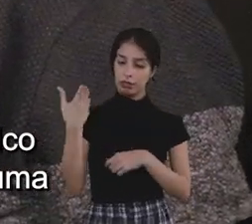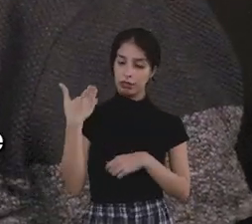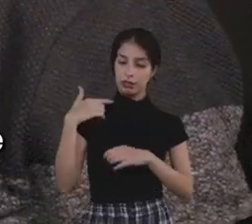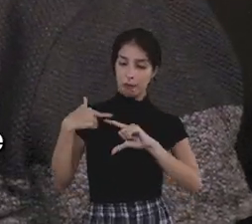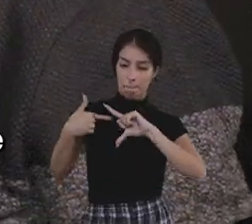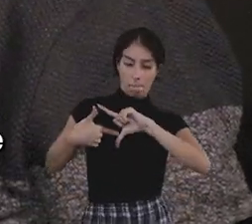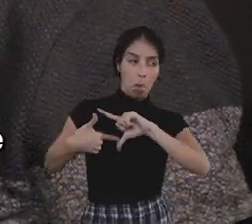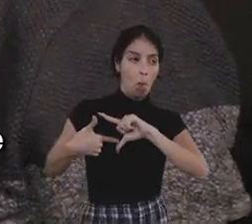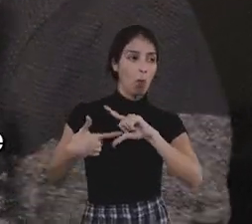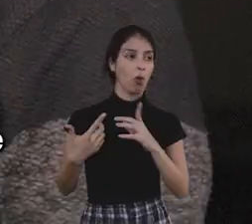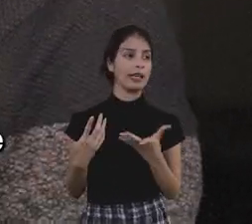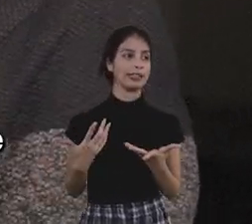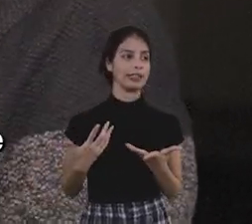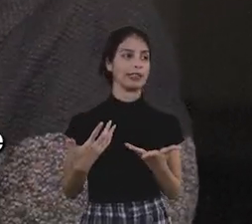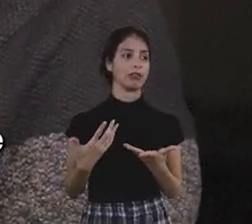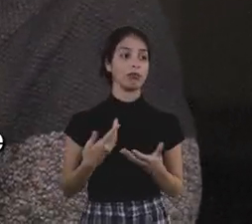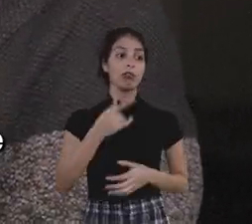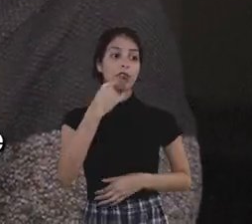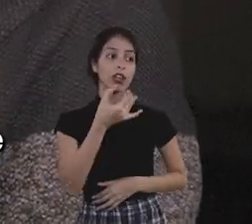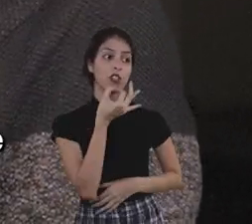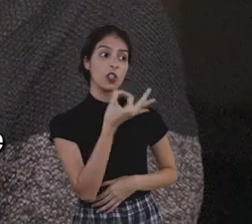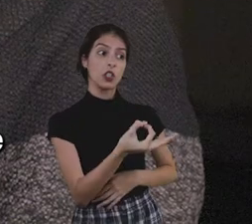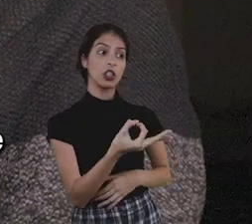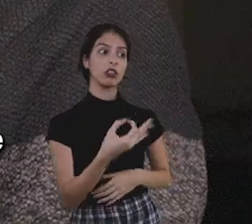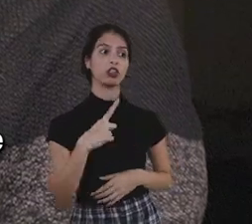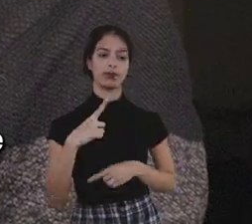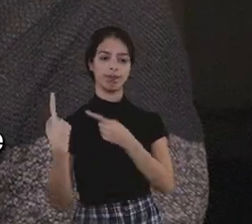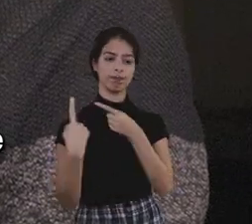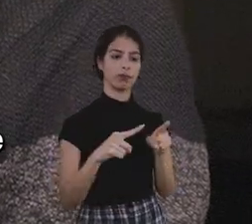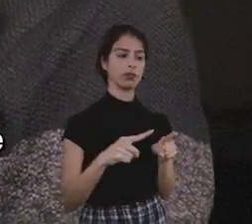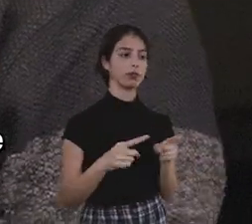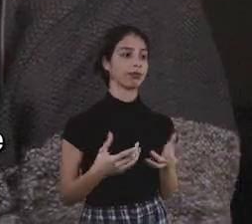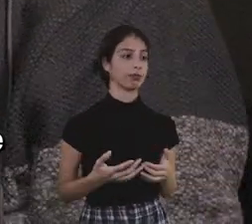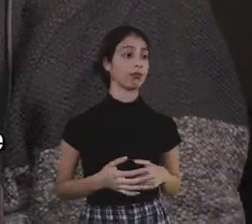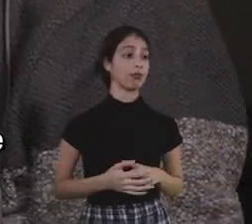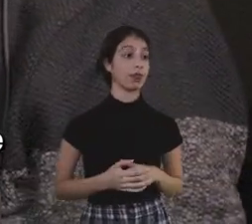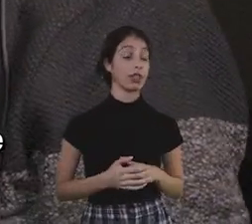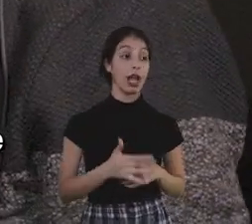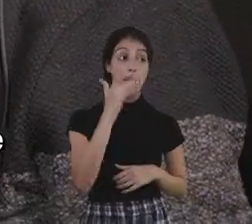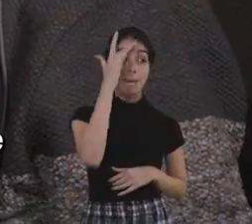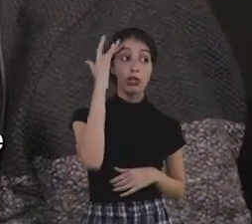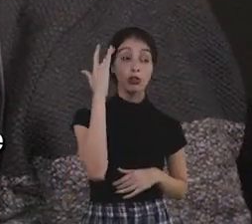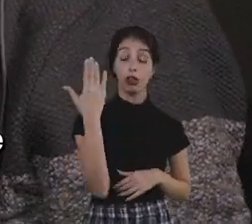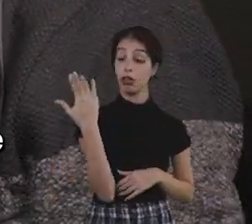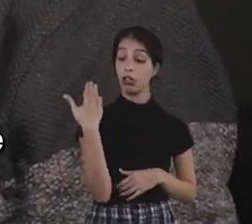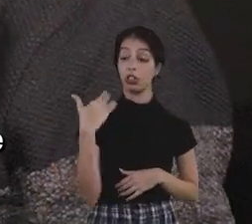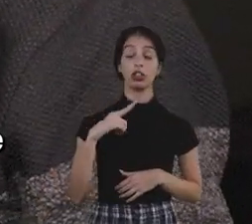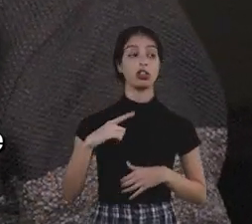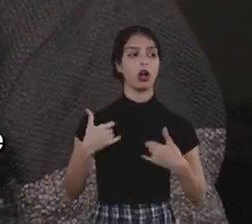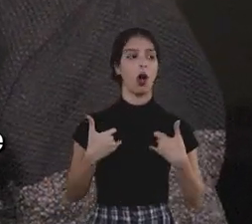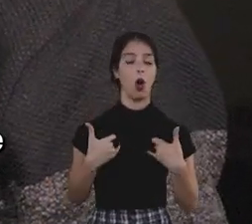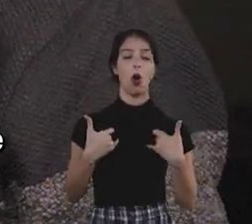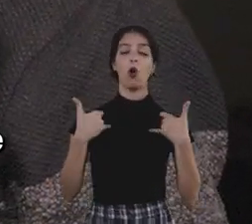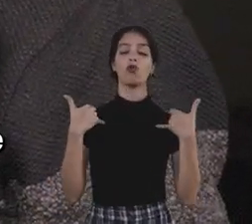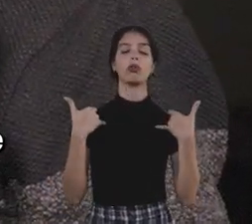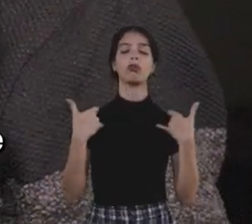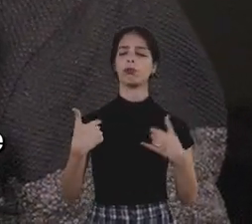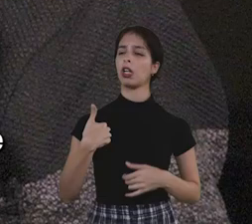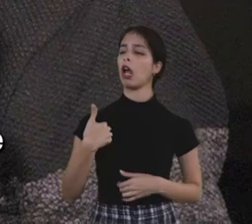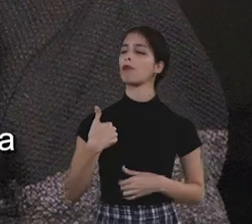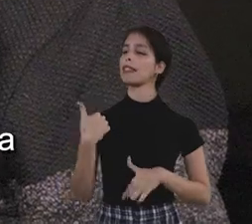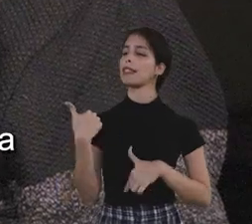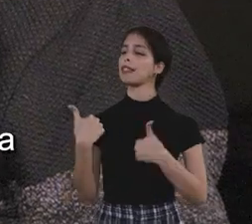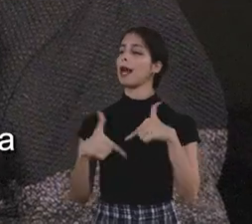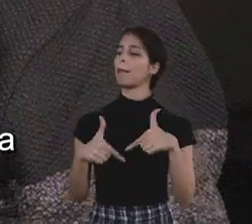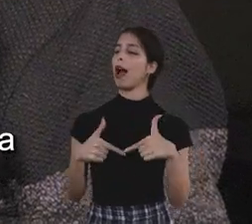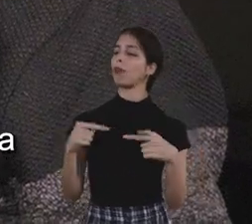como uma espécie de antagonismo em que a pessoa que antes tinha apen o orgulho de